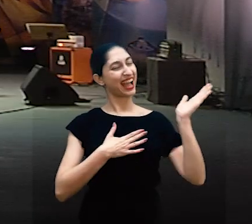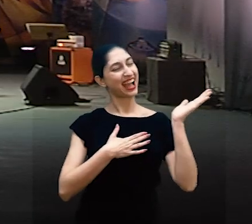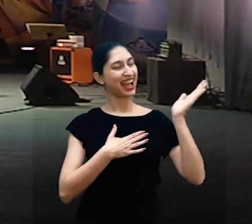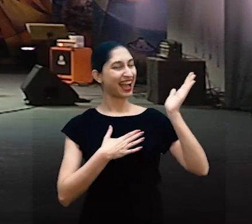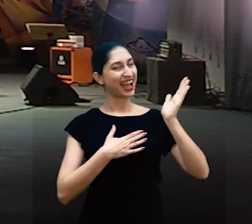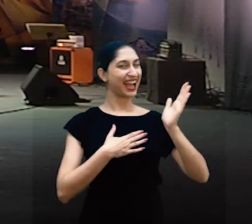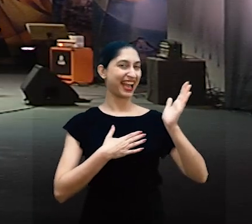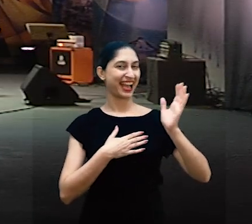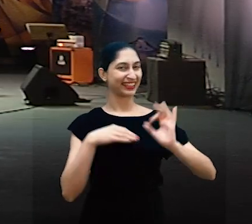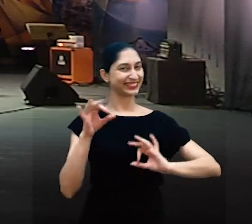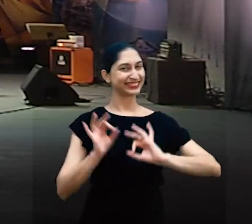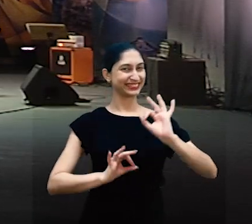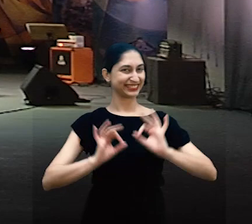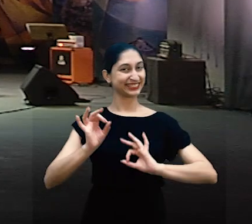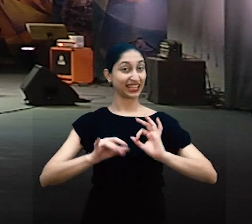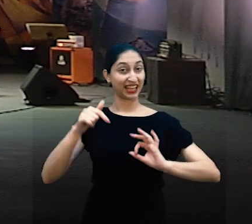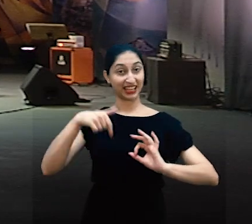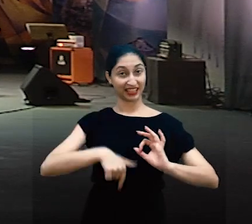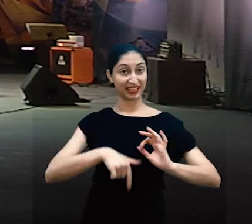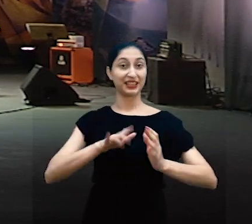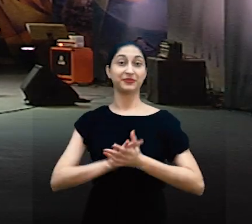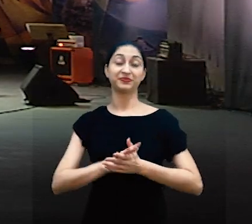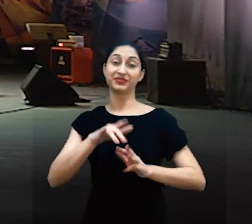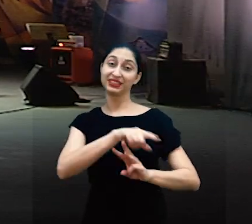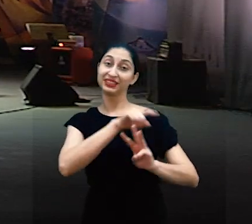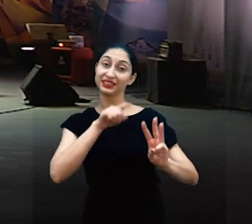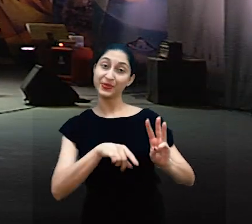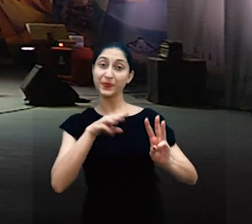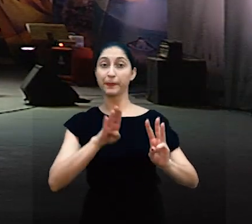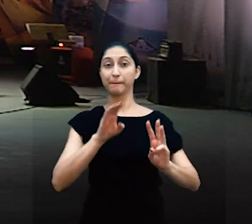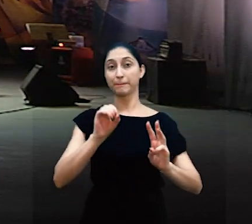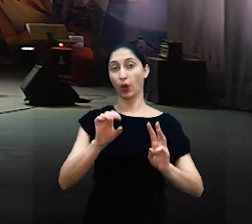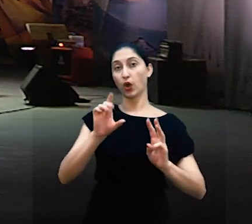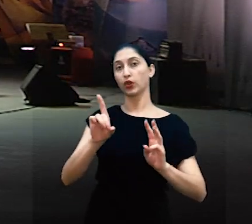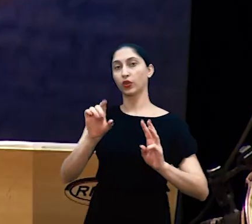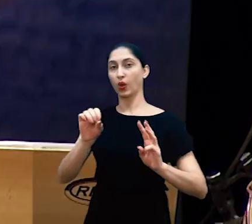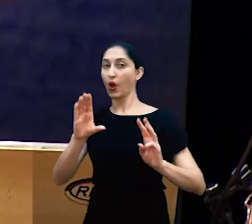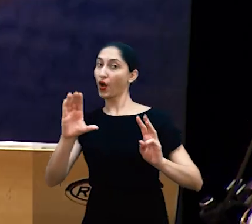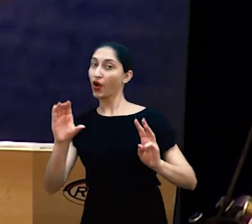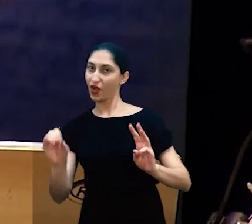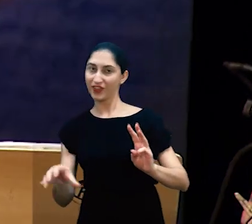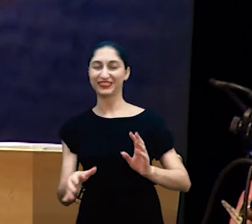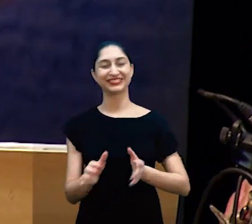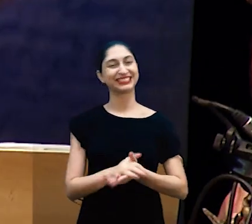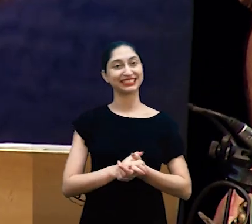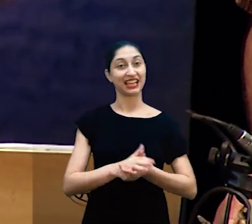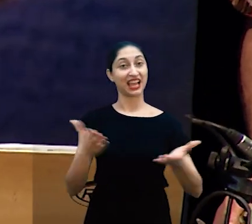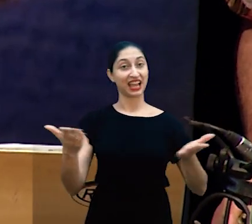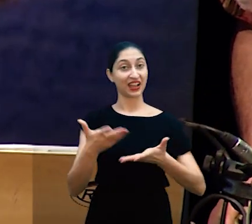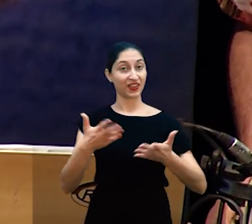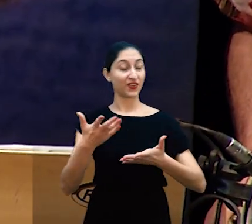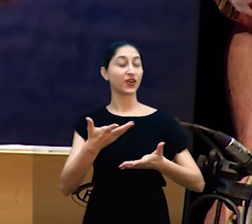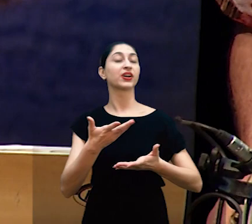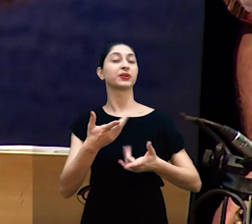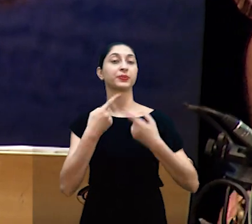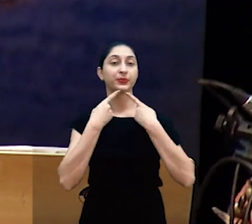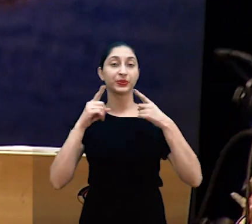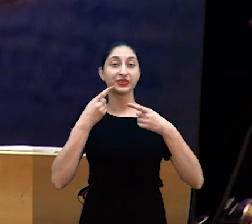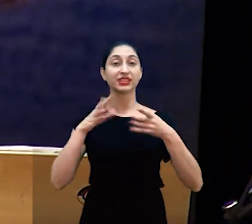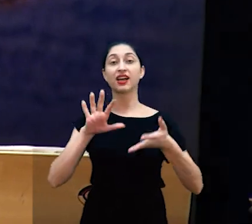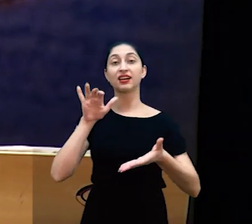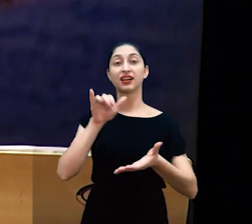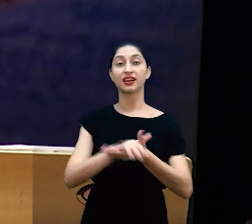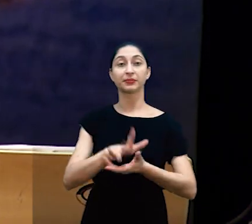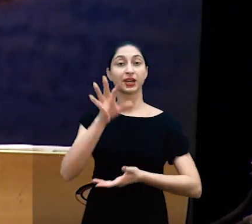Arraiar Arrumação, Trio Bodocó. Vou tocar pra vocês Casamento da